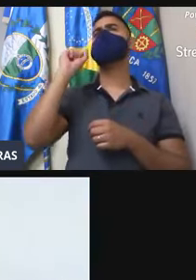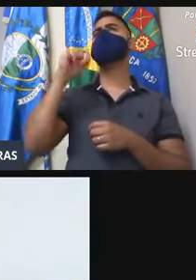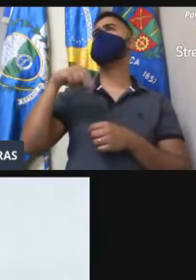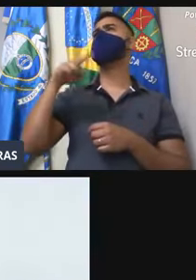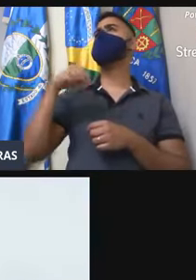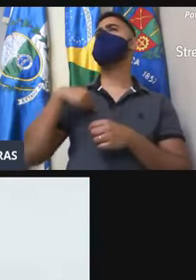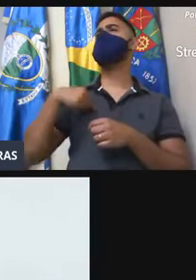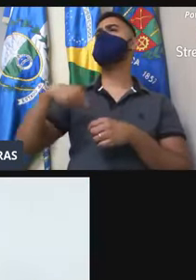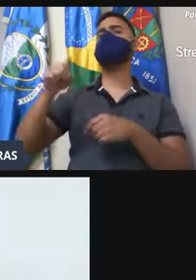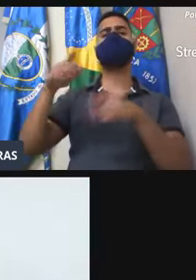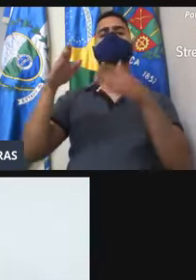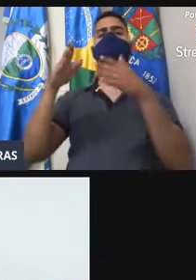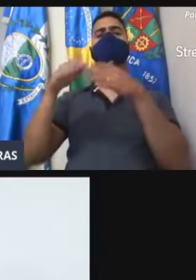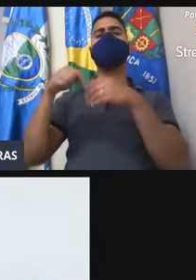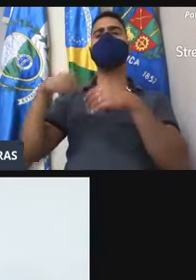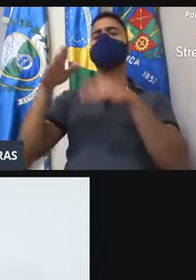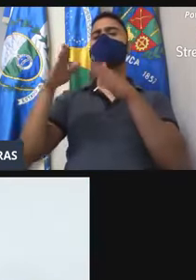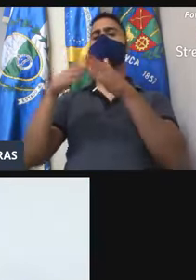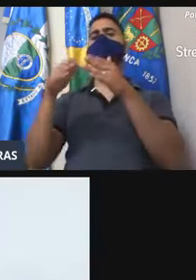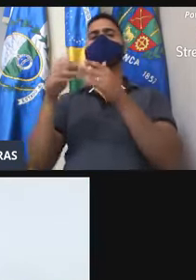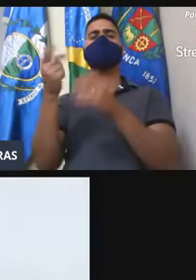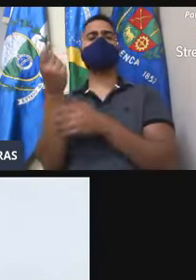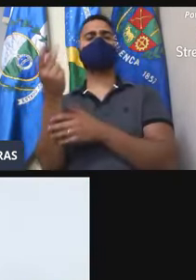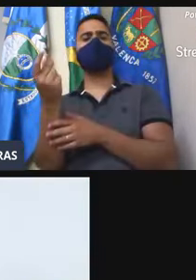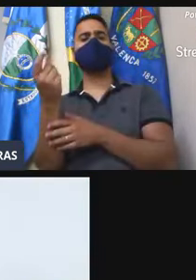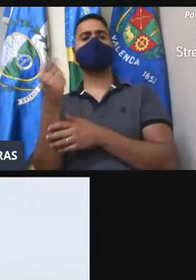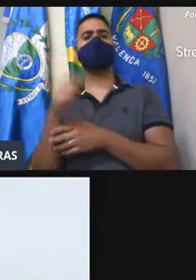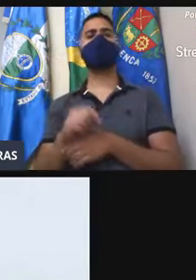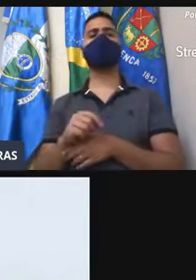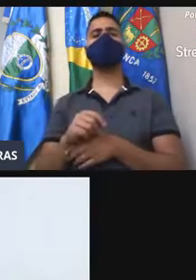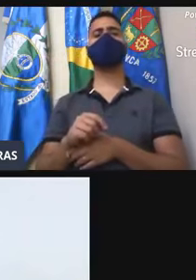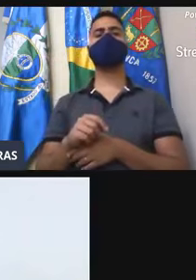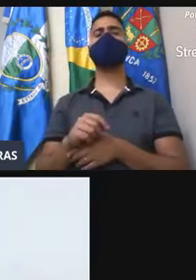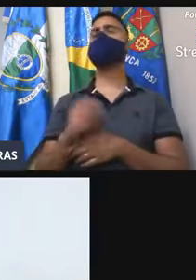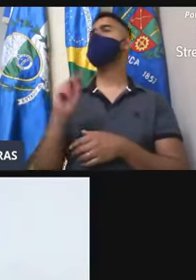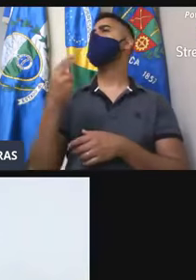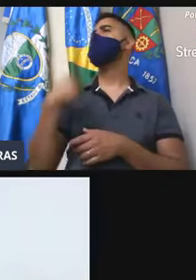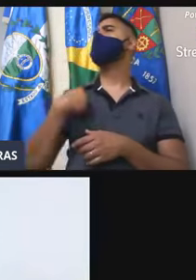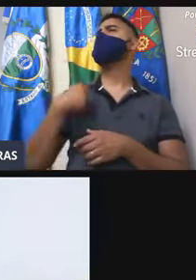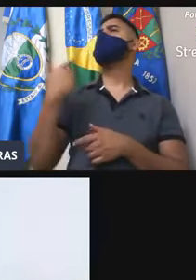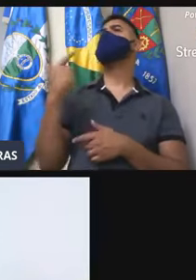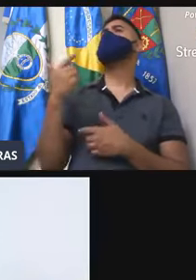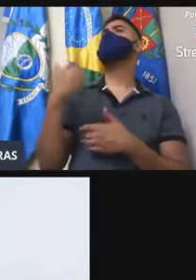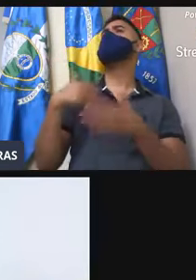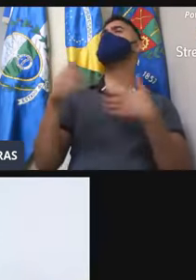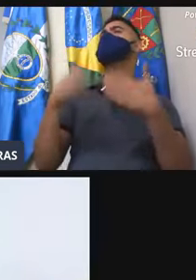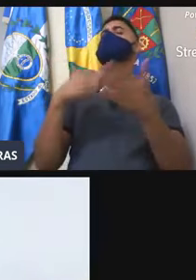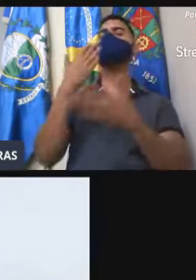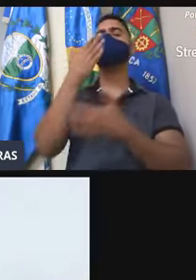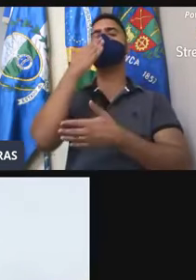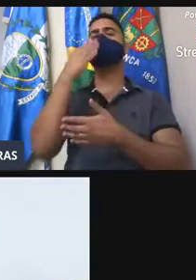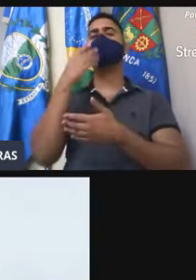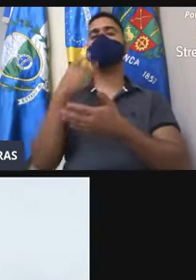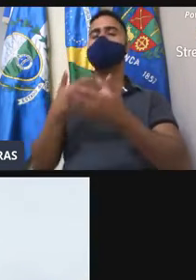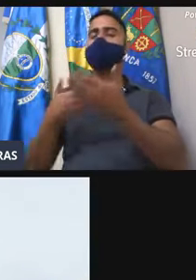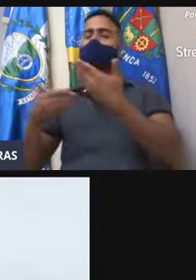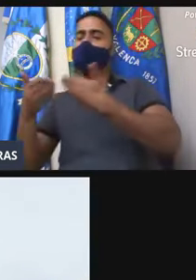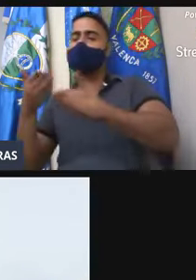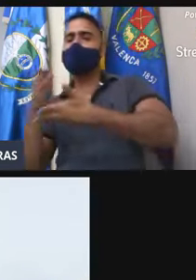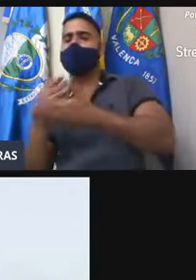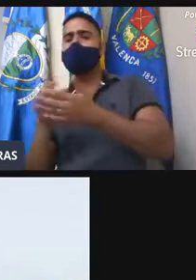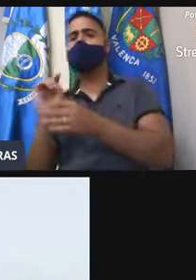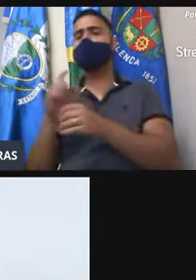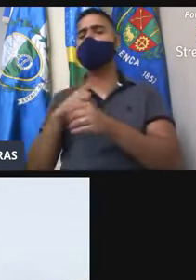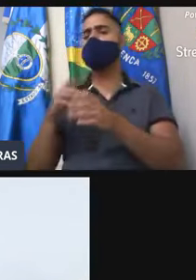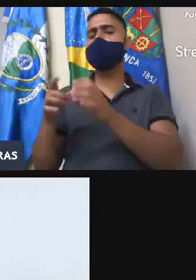lá pedir dinheiro, que não foi lá pedir dinheiro ou que não teve qualquer tipo de conchavo ou amarração com